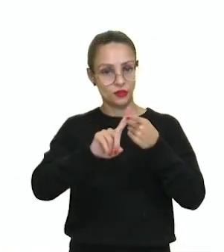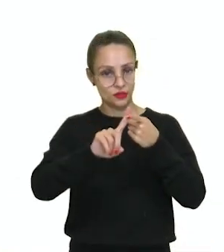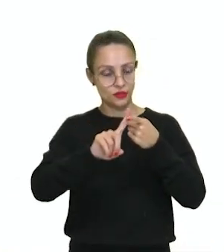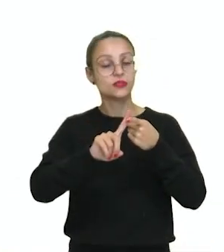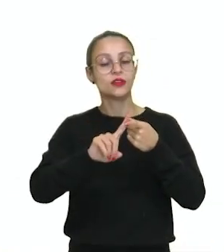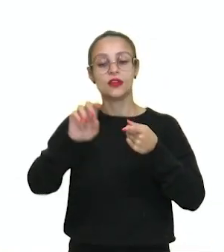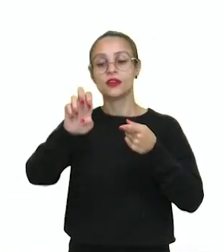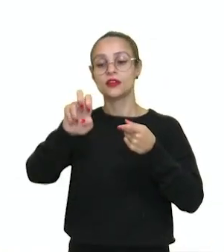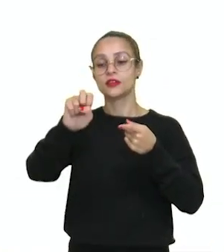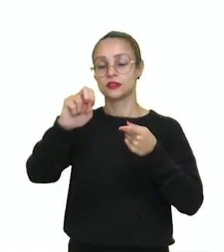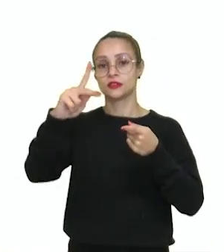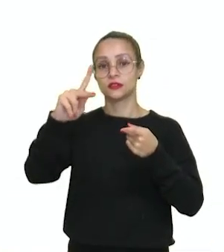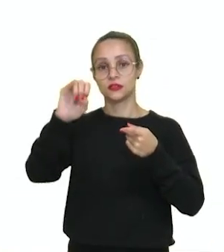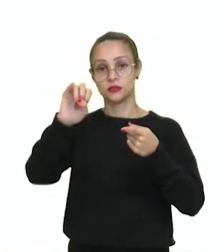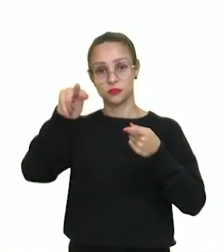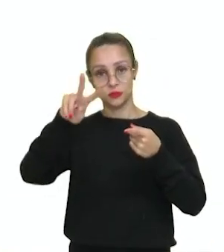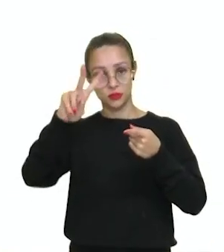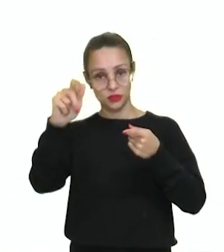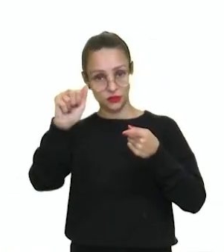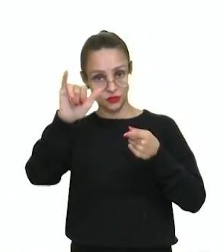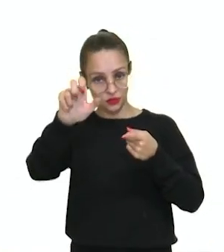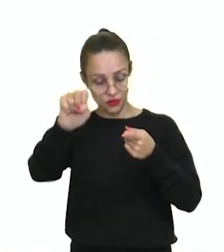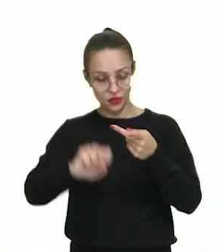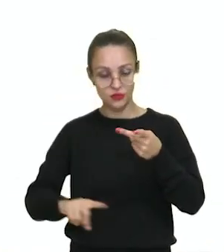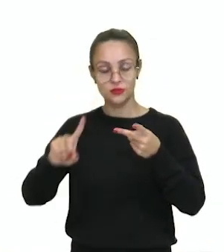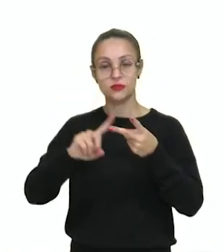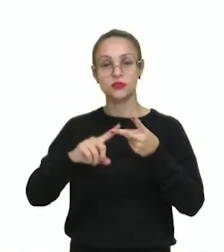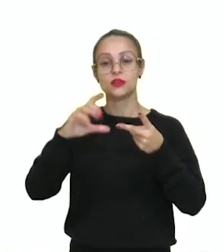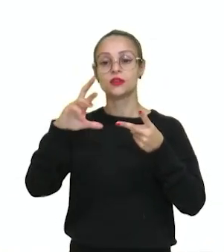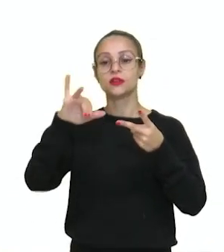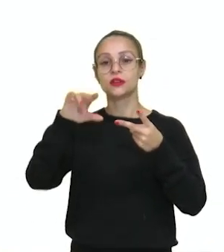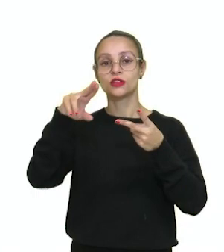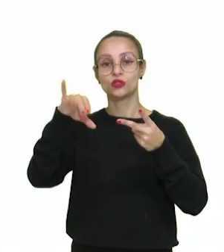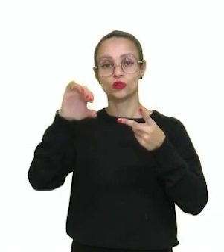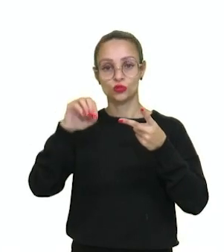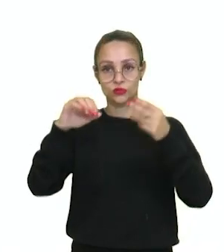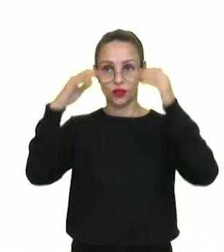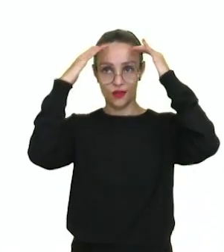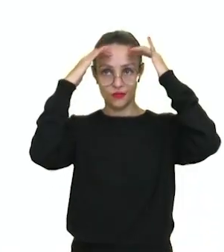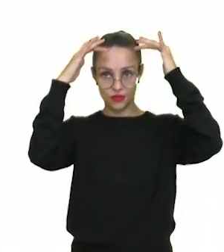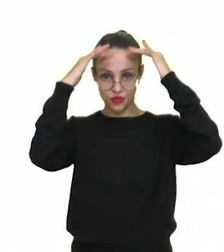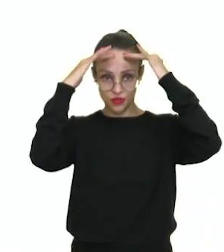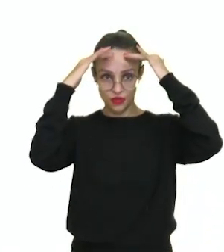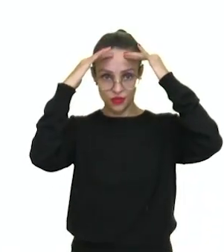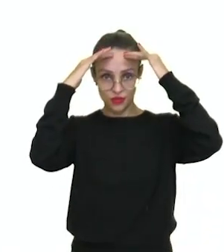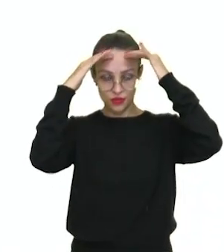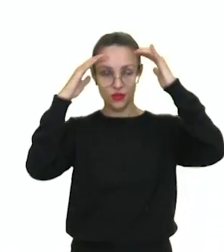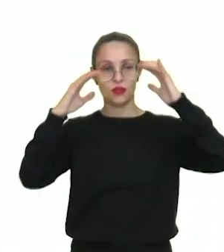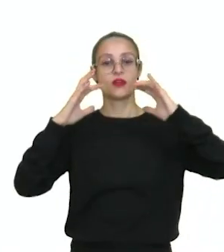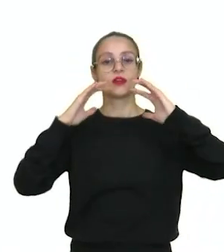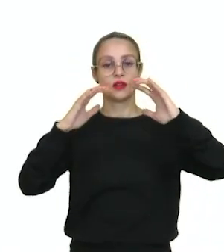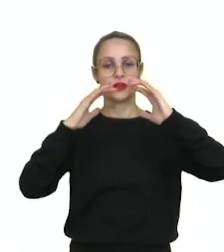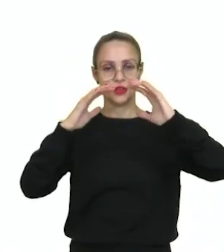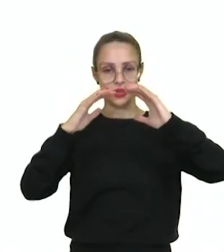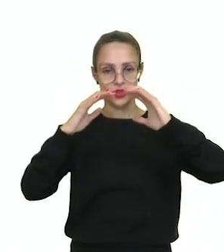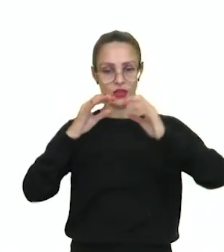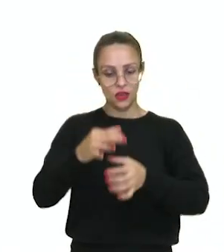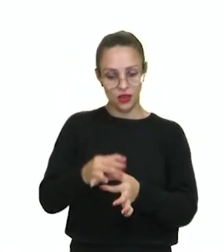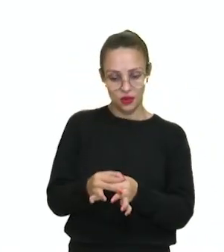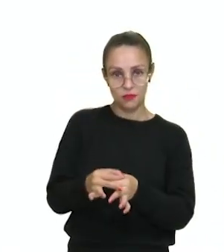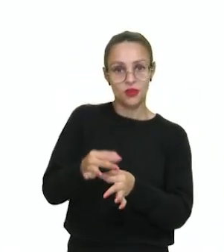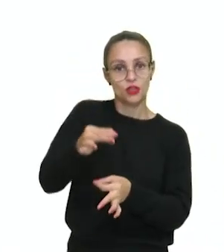os nervos cranianos. Repare bem na imagem. Então nós temos o encéfalo, a medula